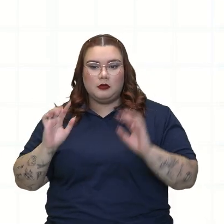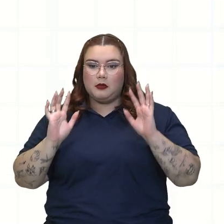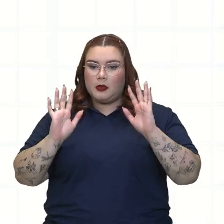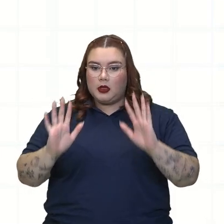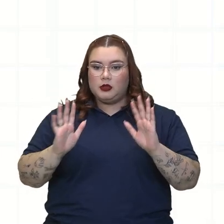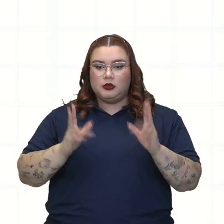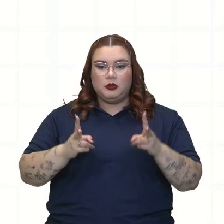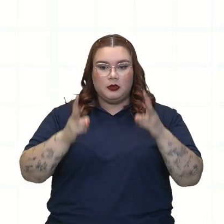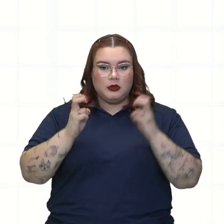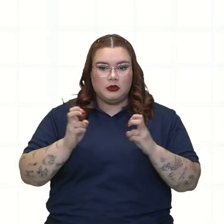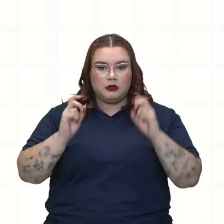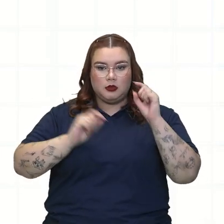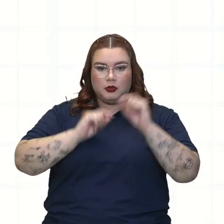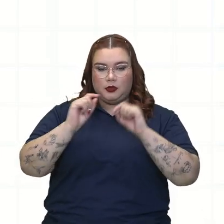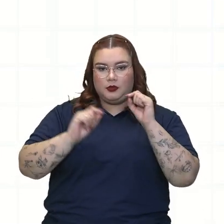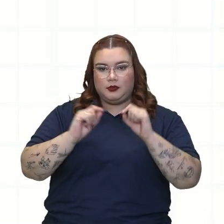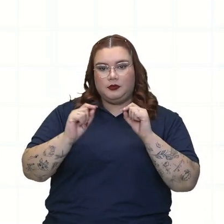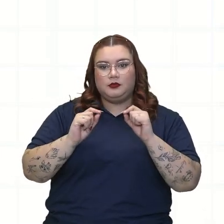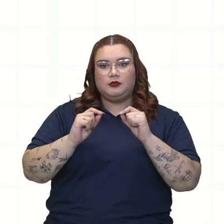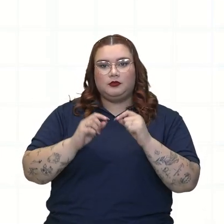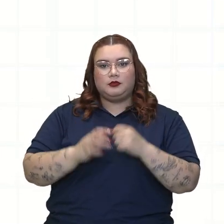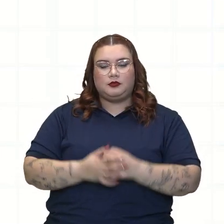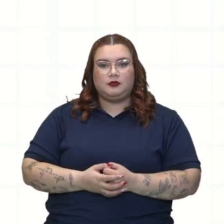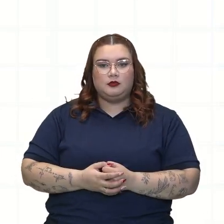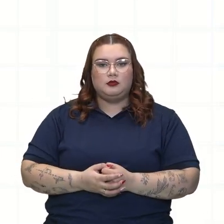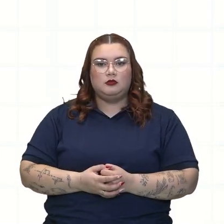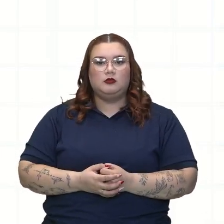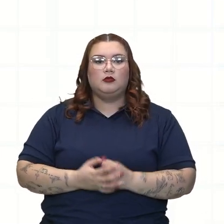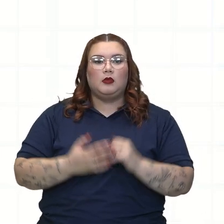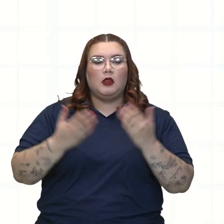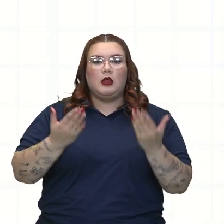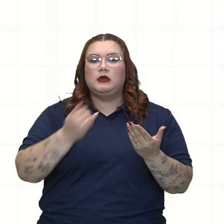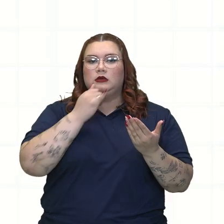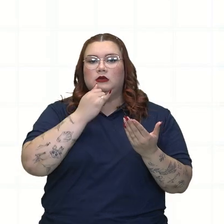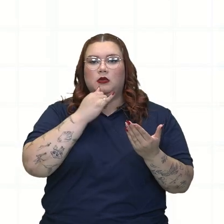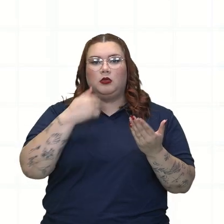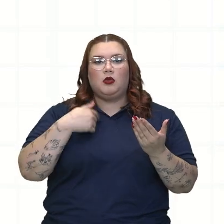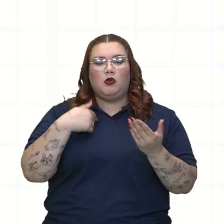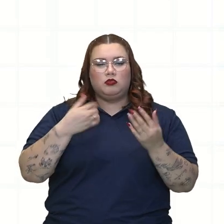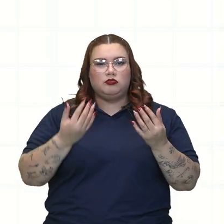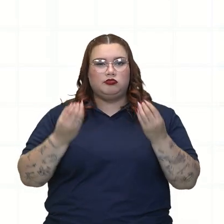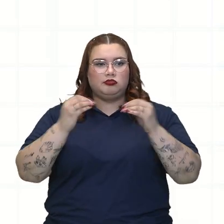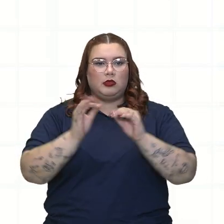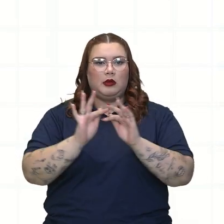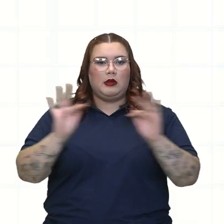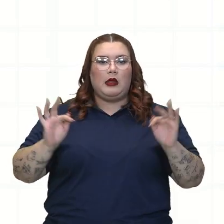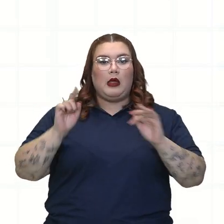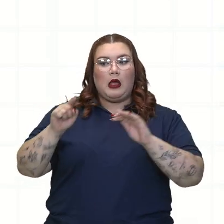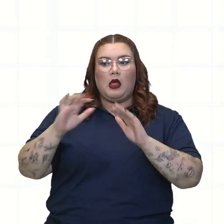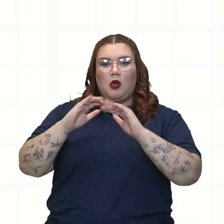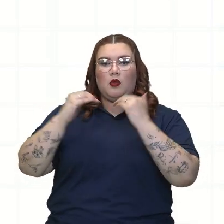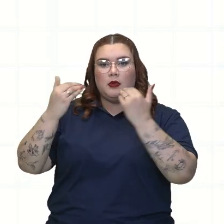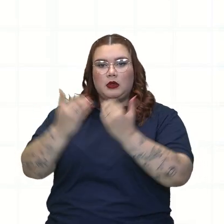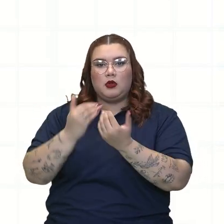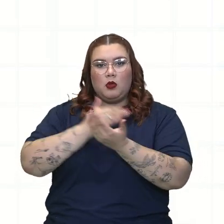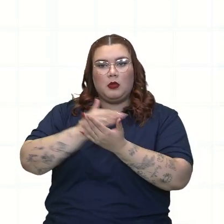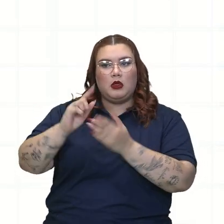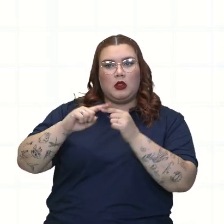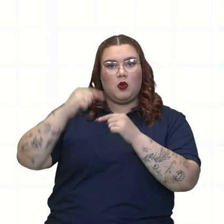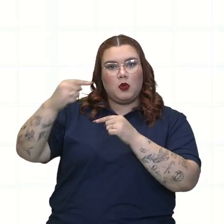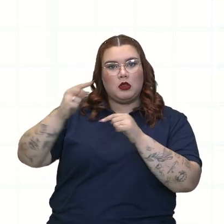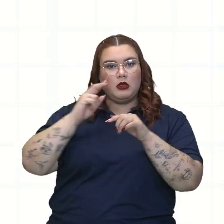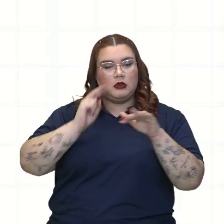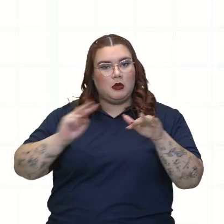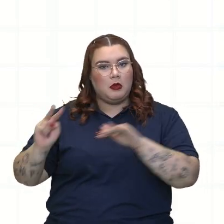que se eu dissesse assim, a conferência começa na próxima semana e a conferência reunirá líderes mundiais, isso aqui